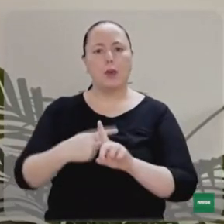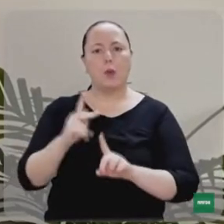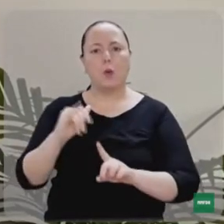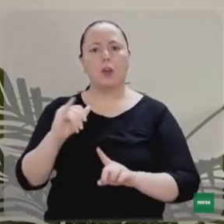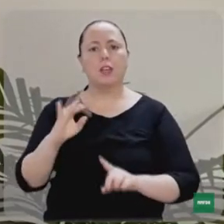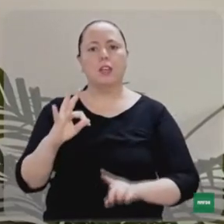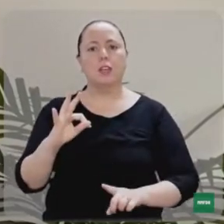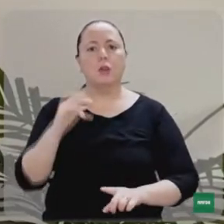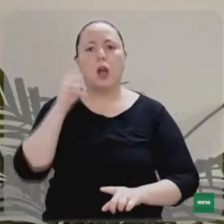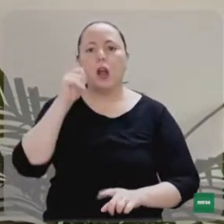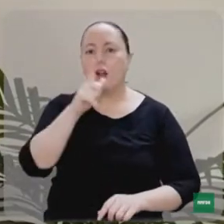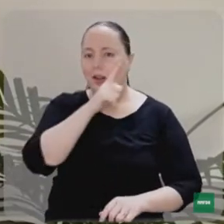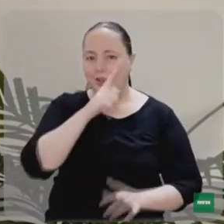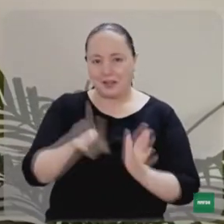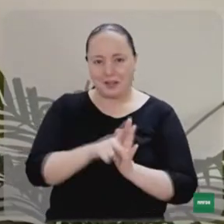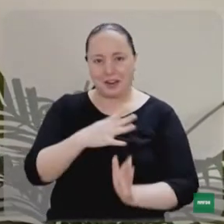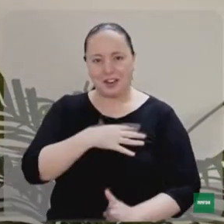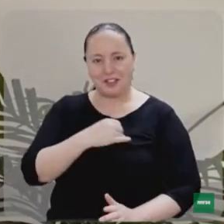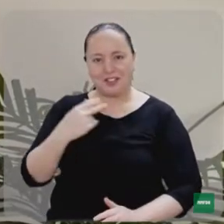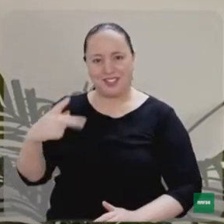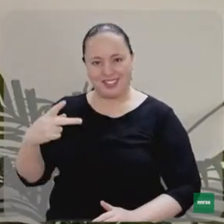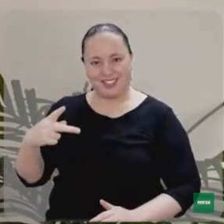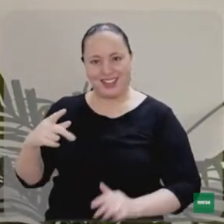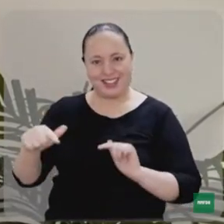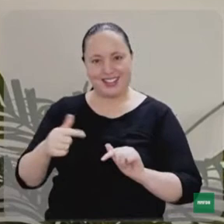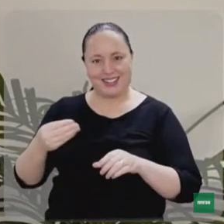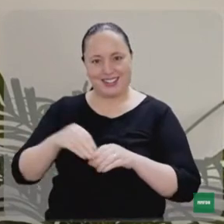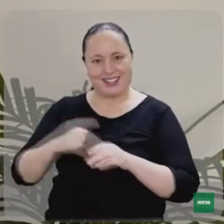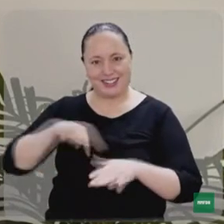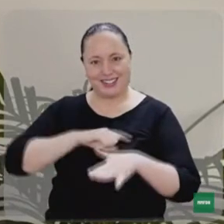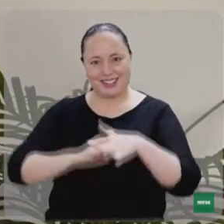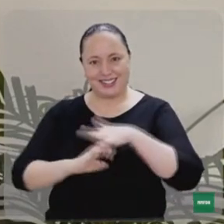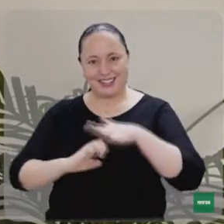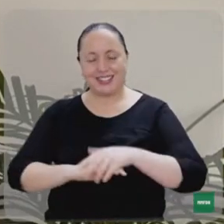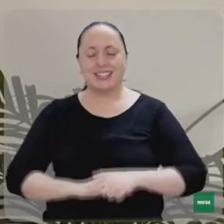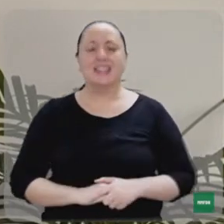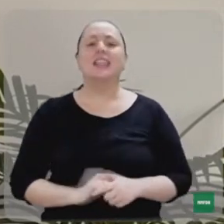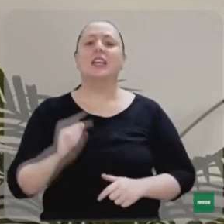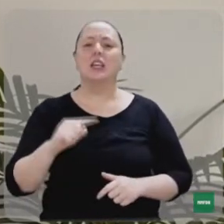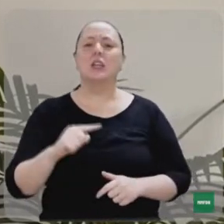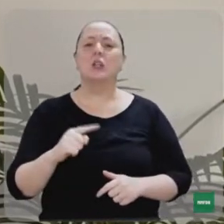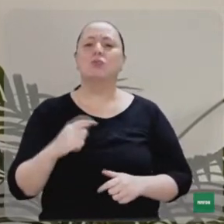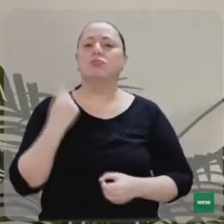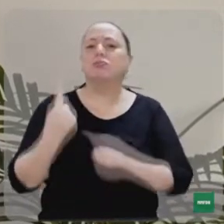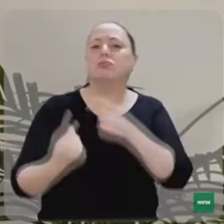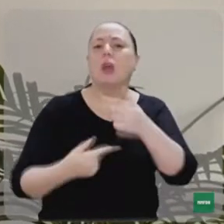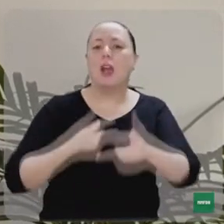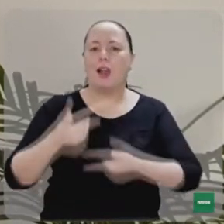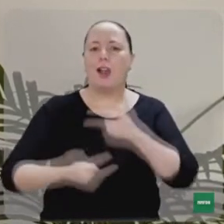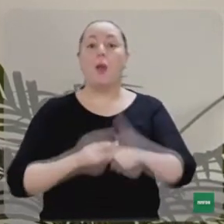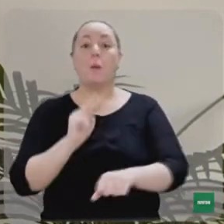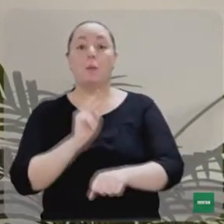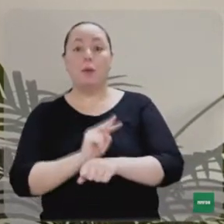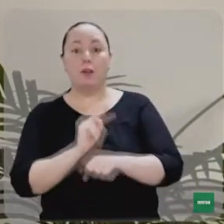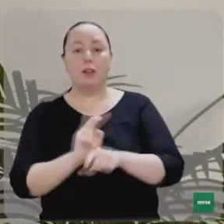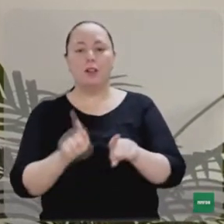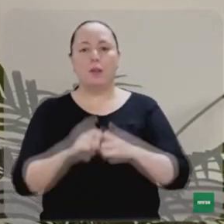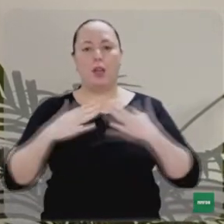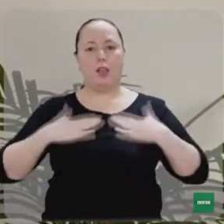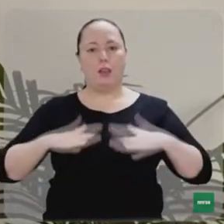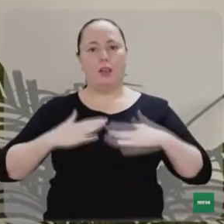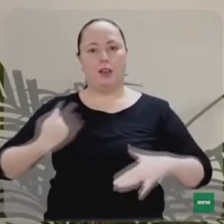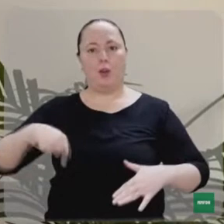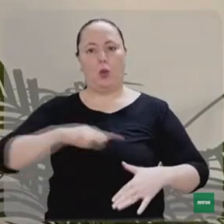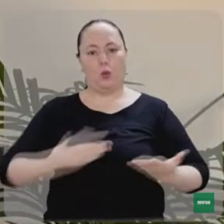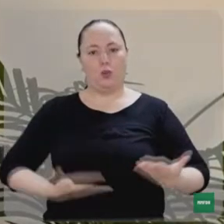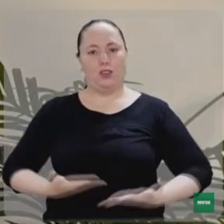um kitzinho de lancheira para o próprio filho do colaborador que se encontrava em casa. Isso aí foram algumas ações para poder proteger e